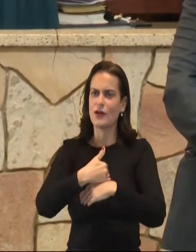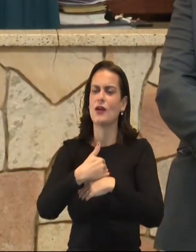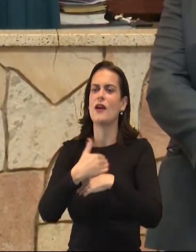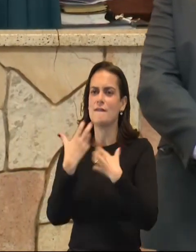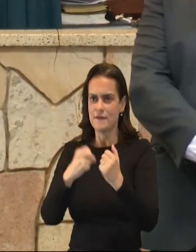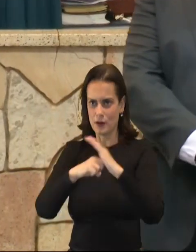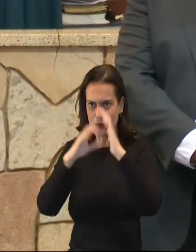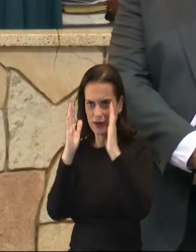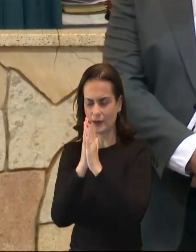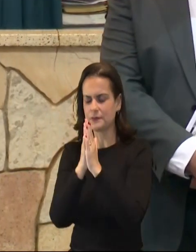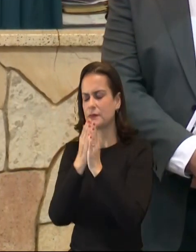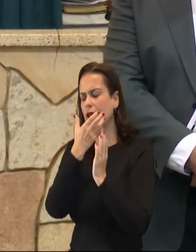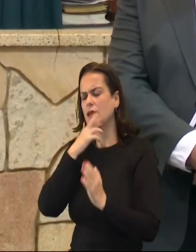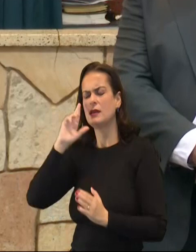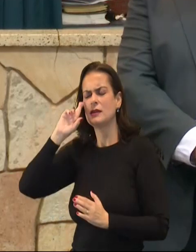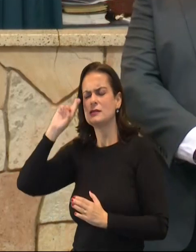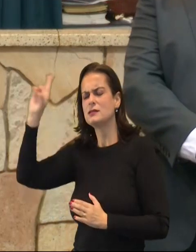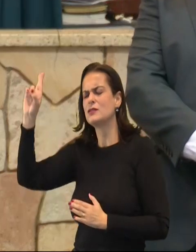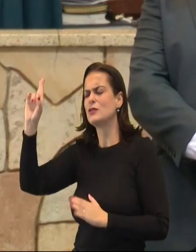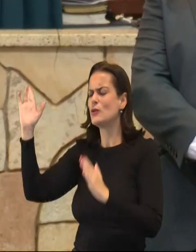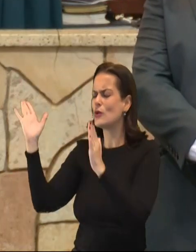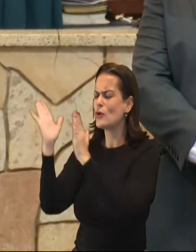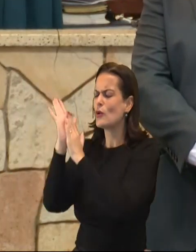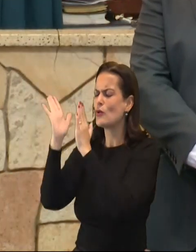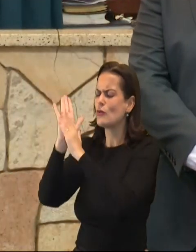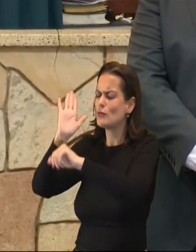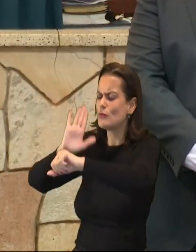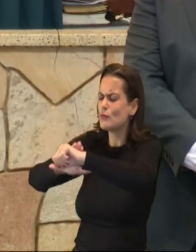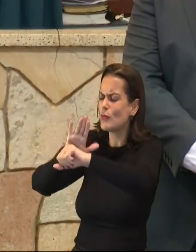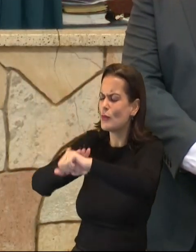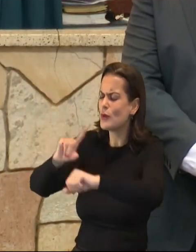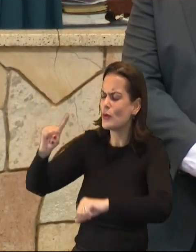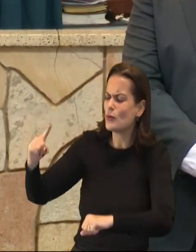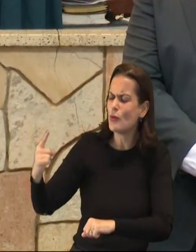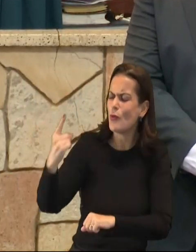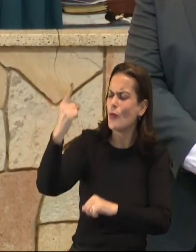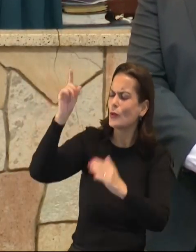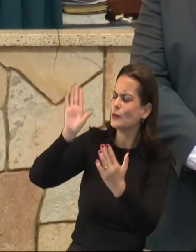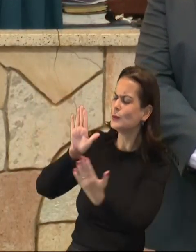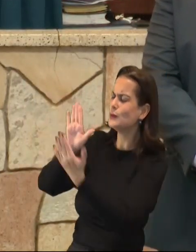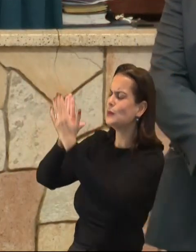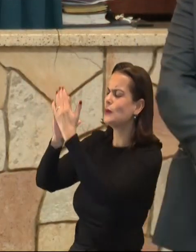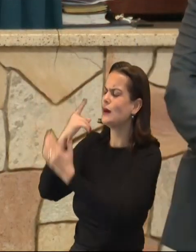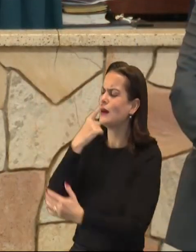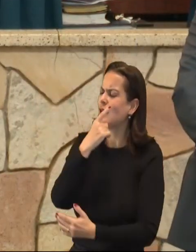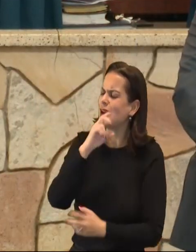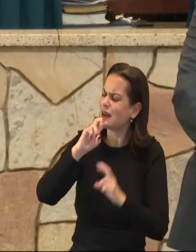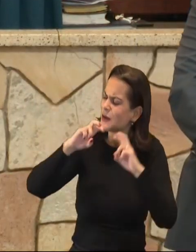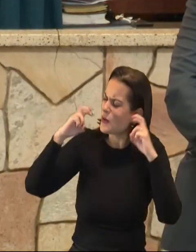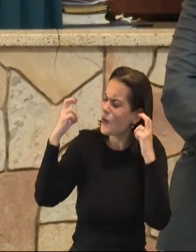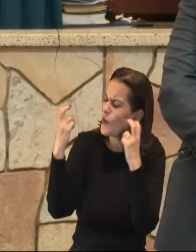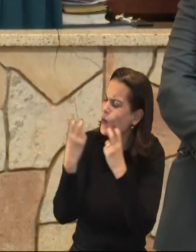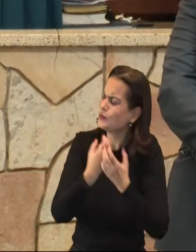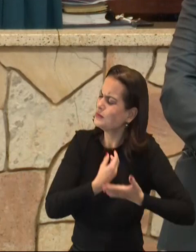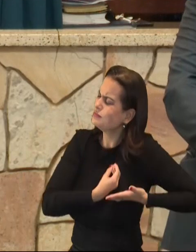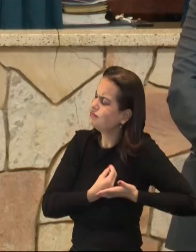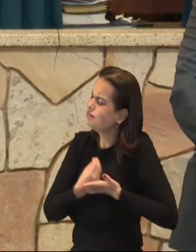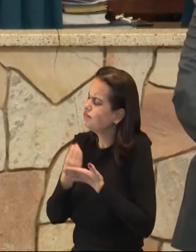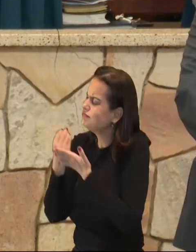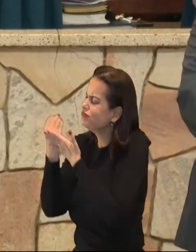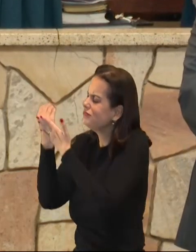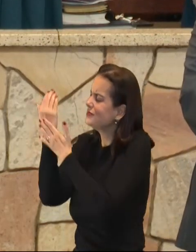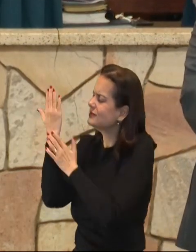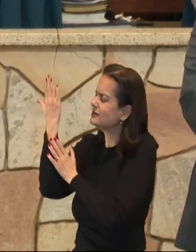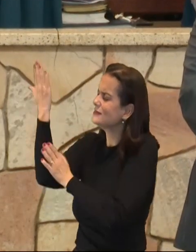orar. Pai, nós te louvamos, Senhor Deus, por este momento único em Tua presença, porque cada culto, Senhor Deus, nós nos apresentamos ao